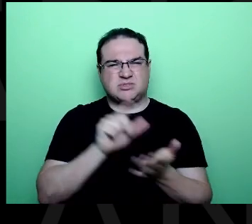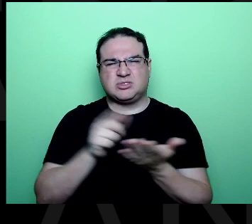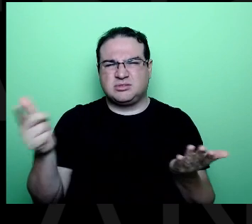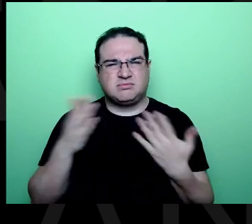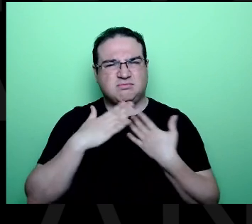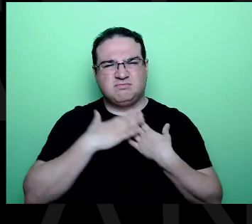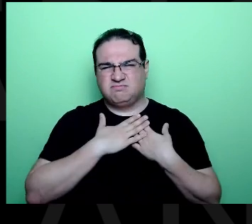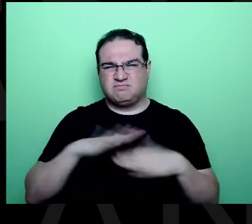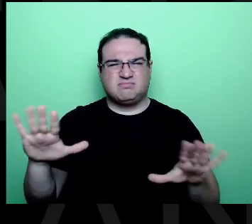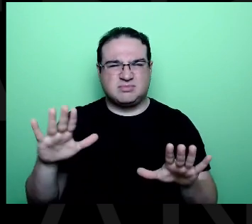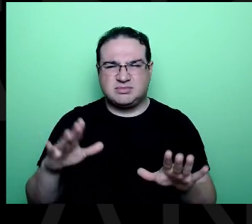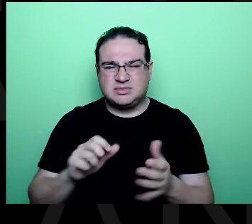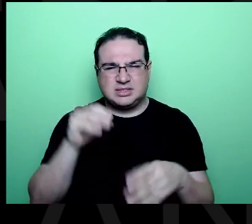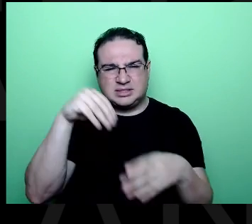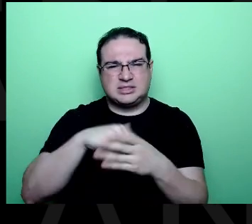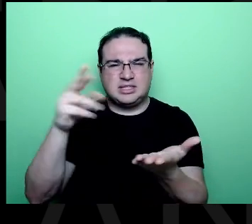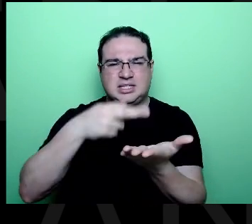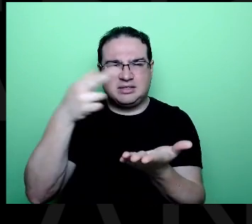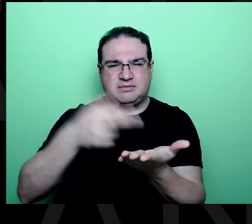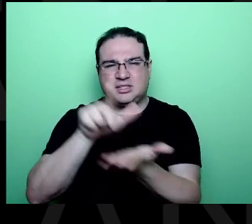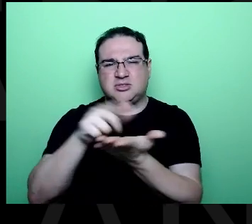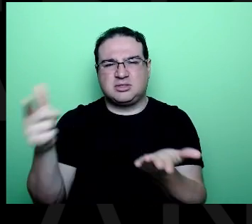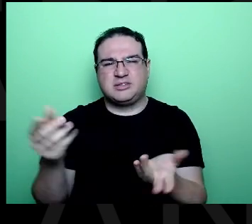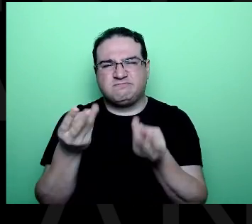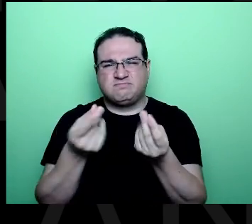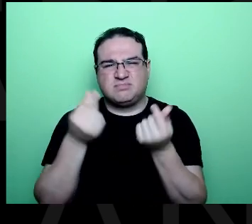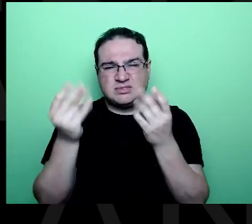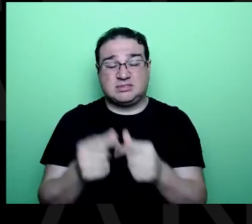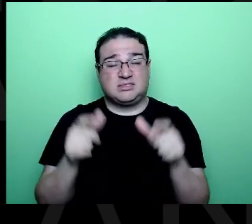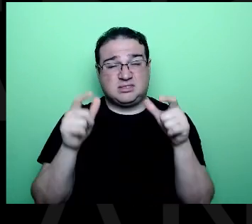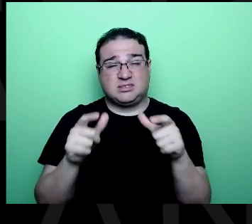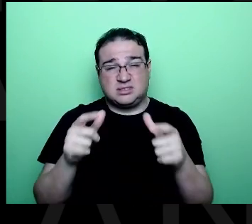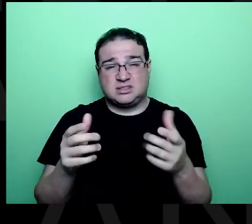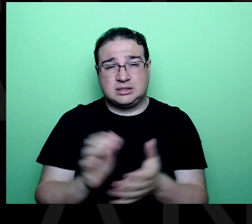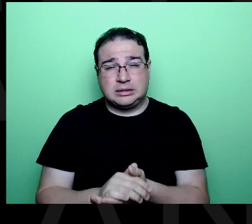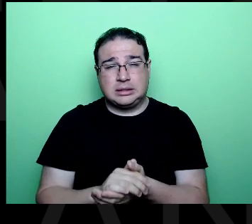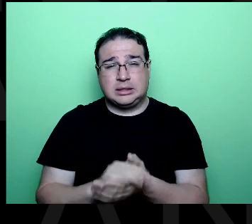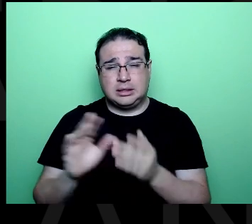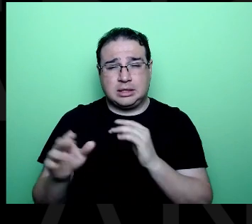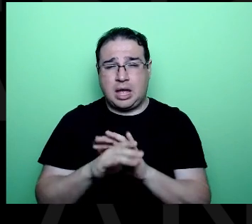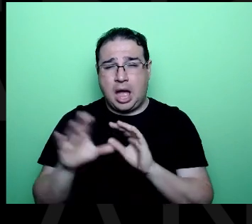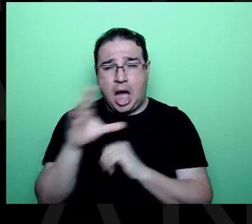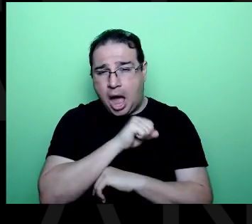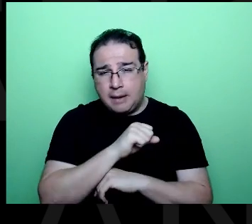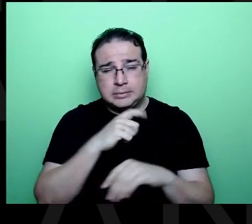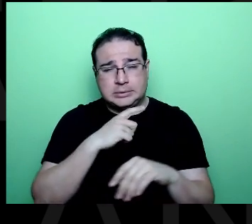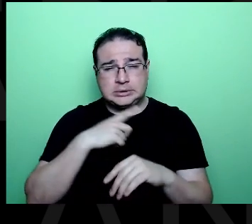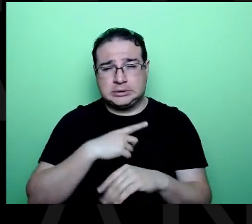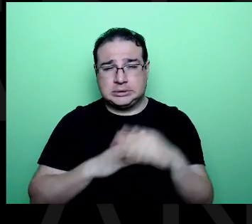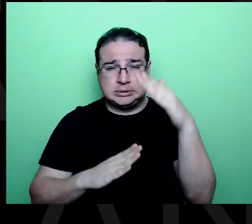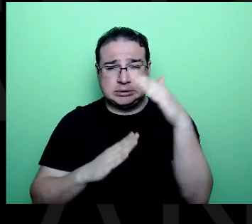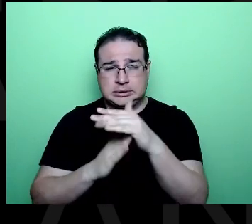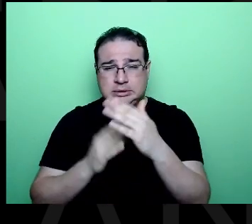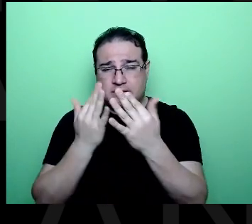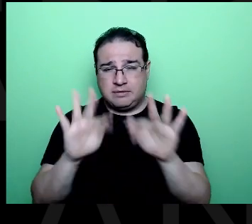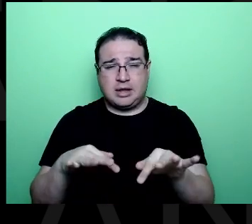muito insatisfeita em revista, jornal. Achava chatérrimo aquele negócio de deadline, tinha pavor de...